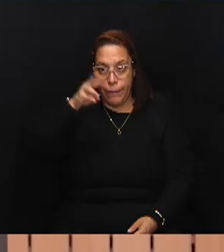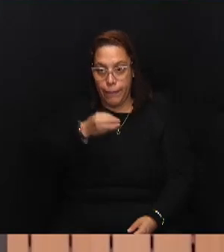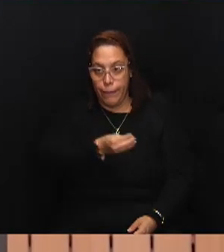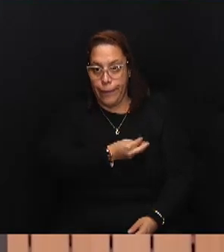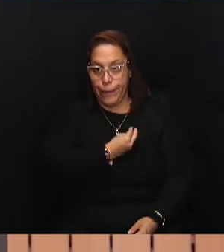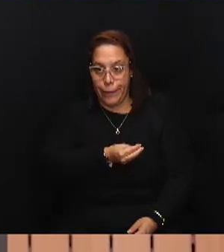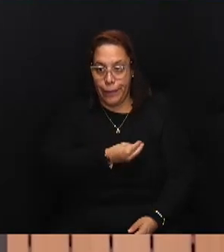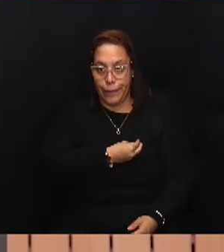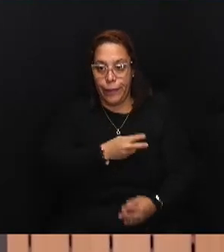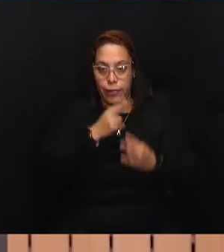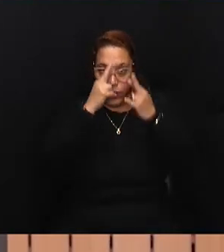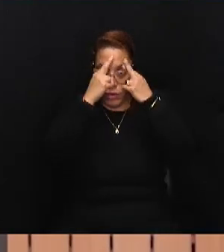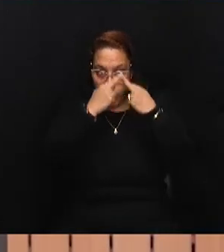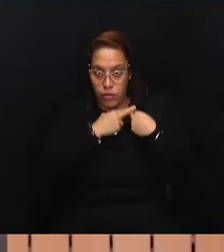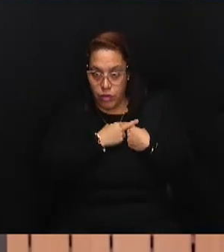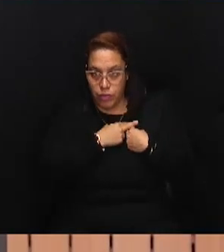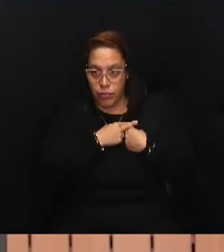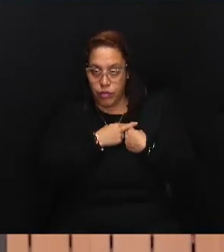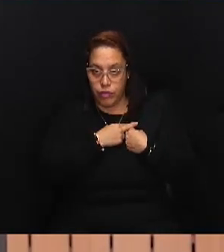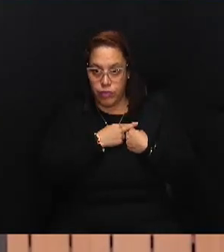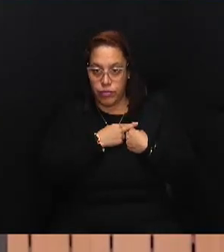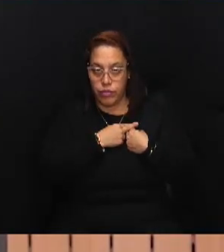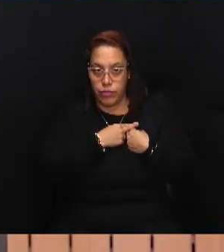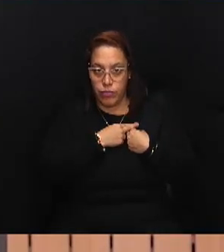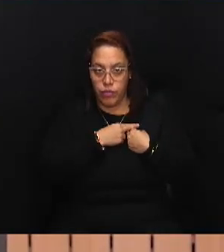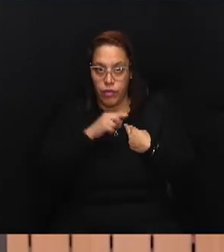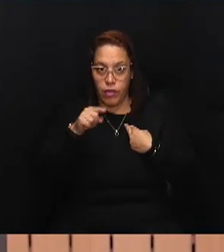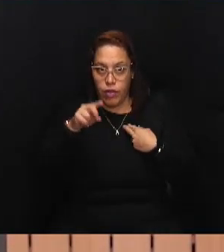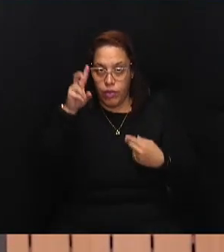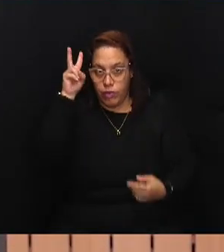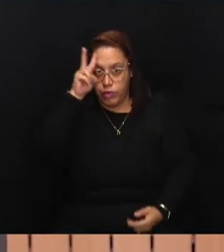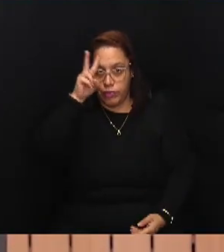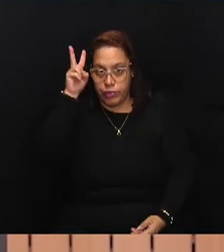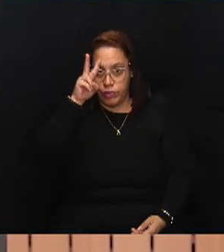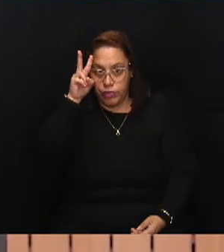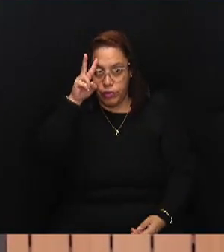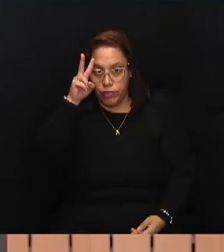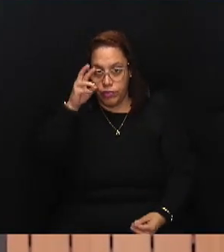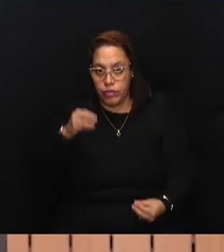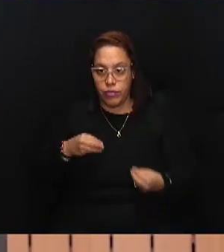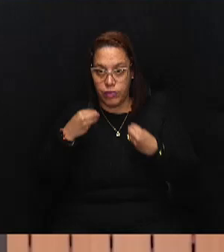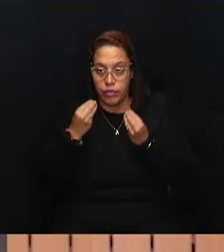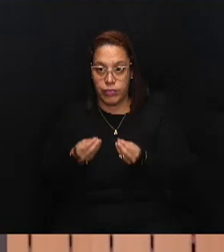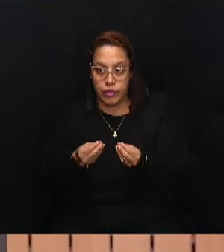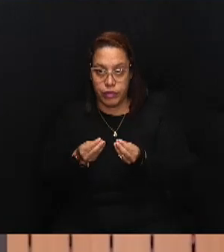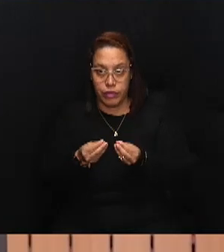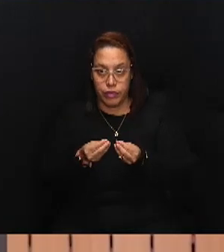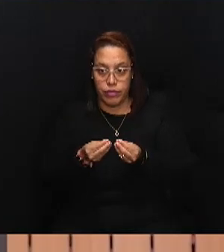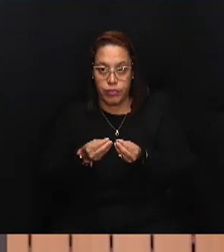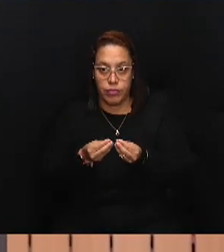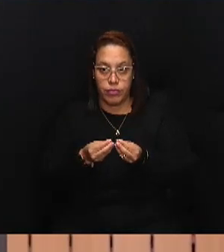nós temos que respeitar. E essa história que vai deixar,